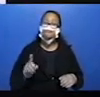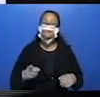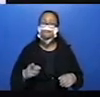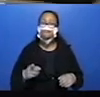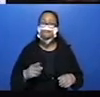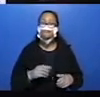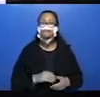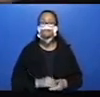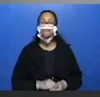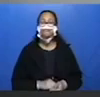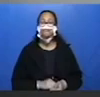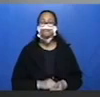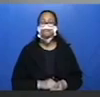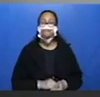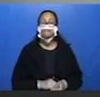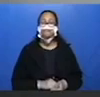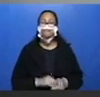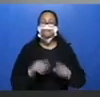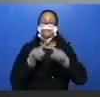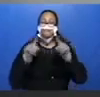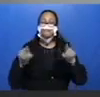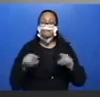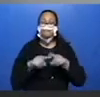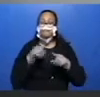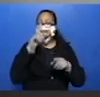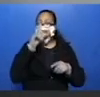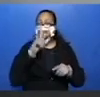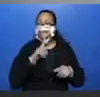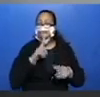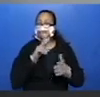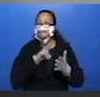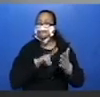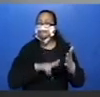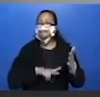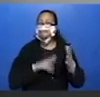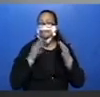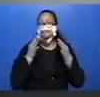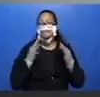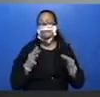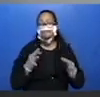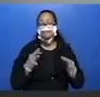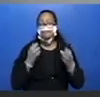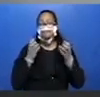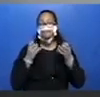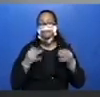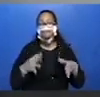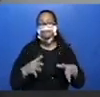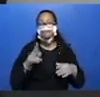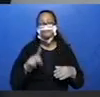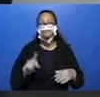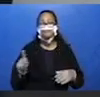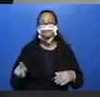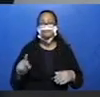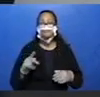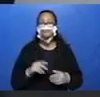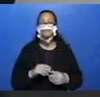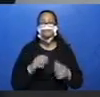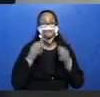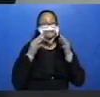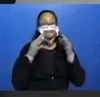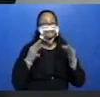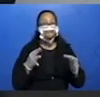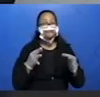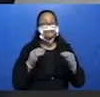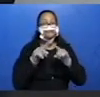casas. Quadrinho amarelo vocês vão ler com atenção, que é a explicação do que eu acabei de falar. Fique atento